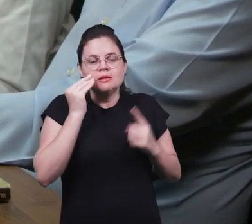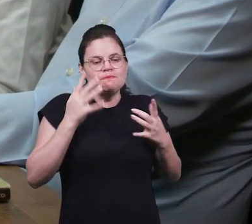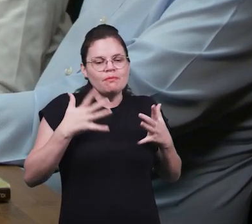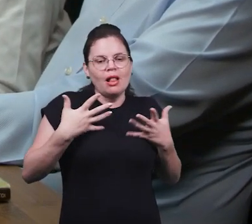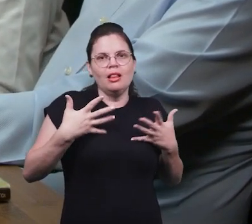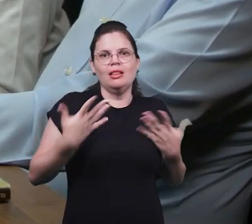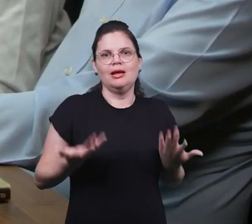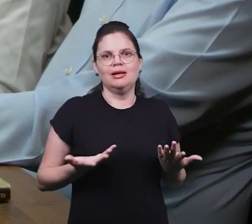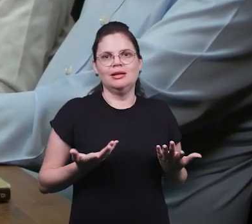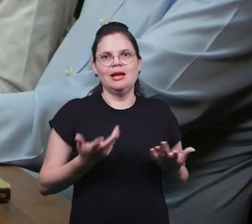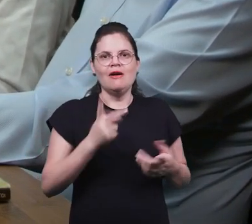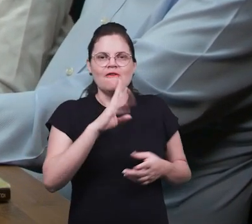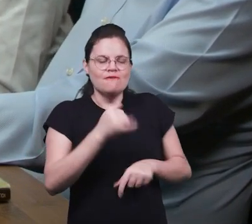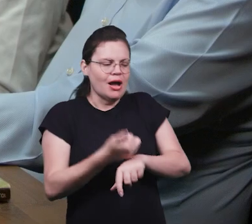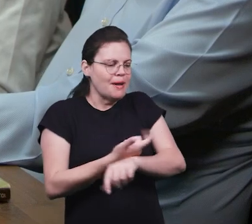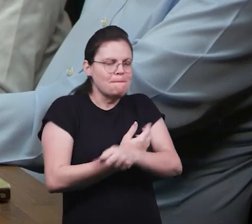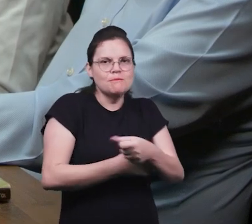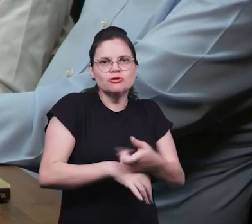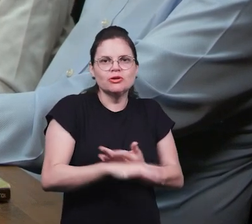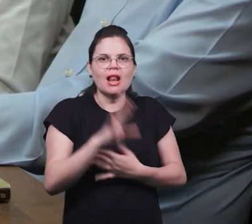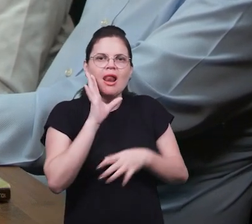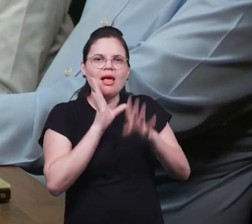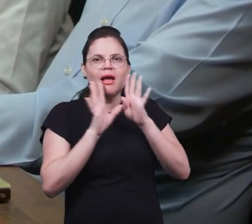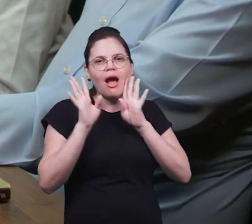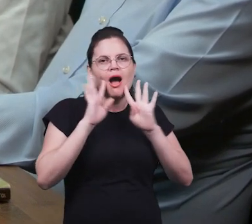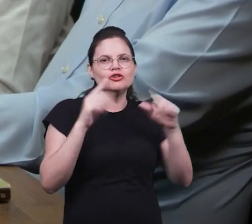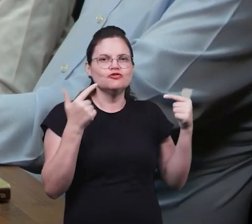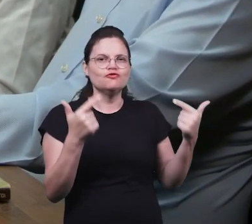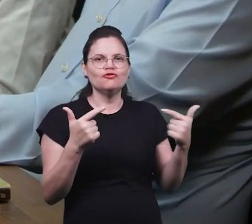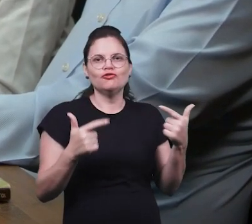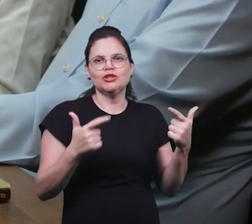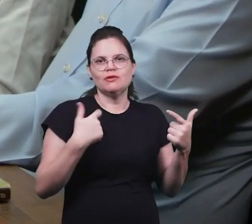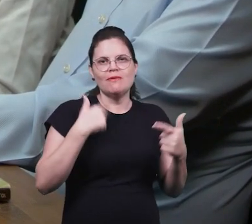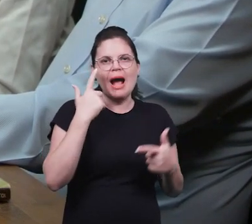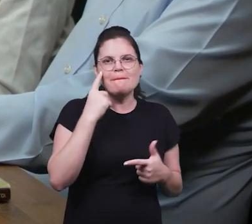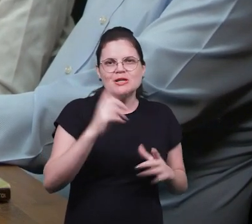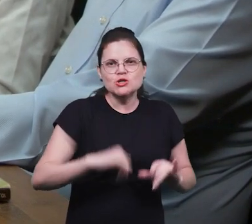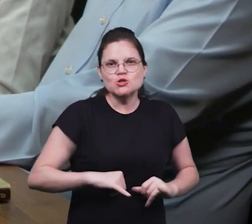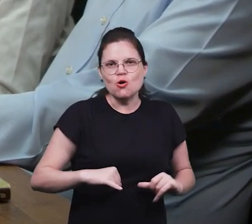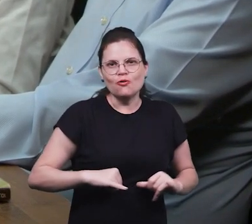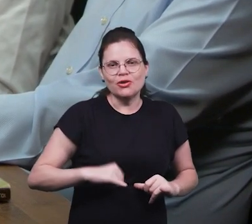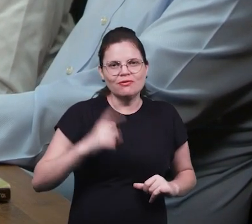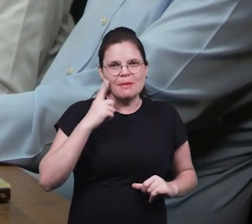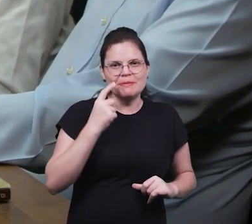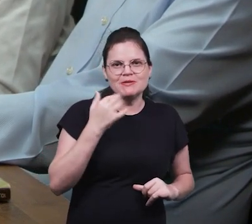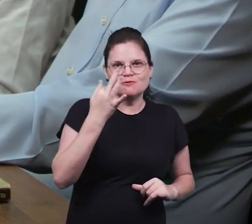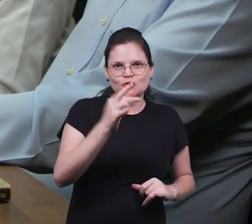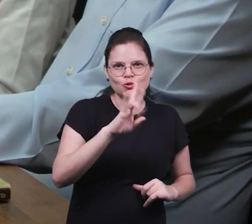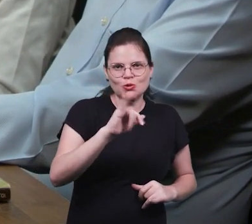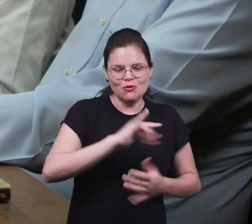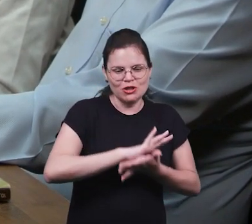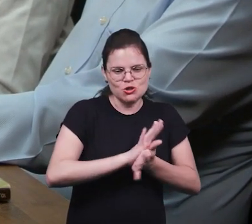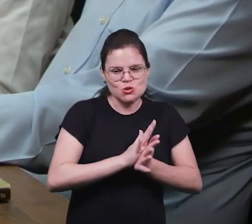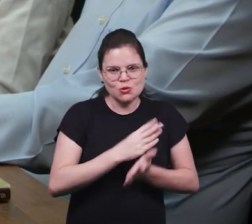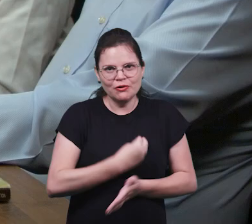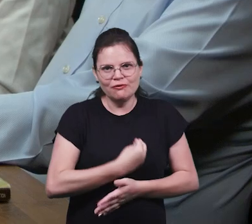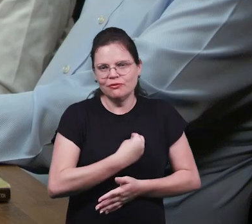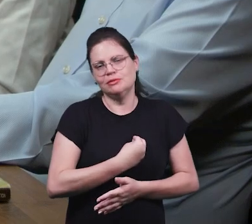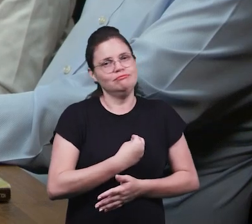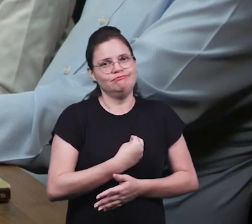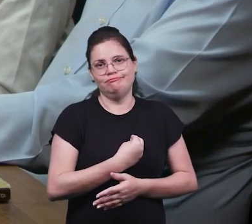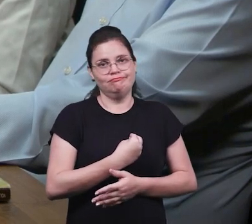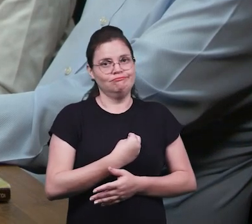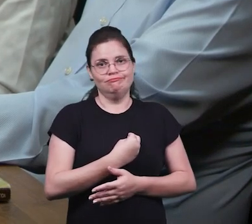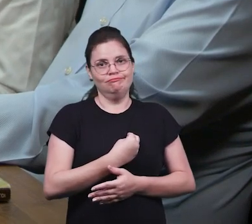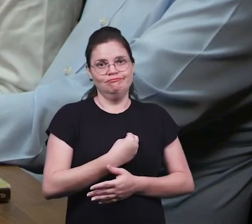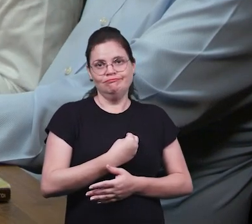Vai ser uma coisa emocionante, uma coisa legal. E ele não vai pensando, isso aqui vai me destruir, isso vai me matar. Ele não vai pensando assim. O homem, todas